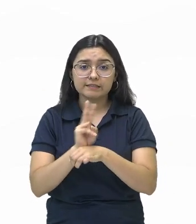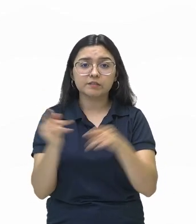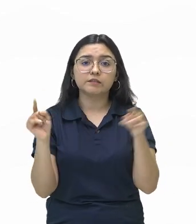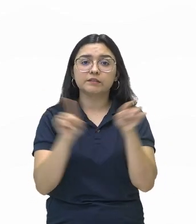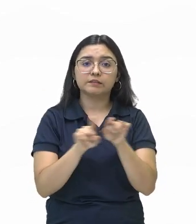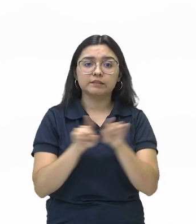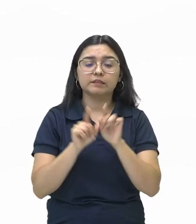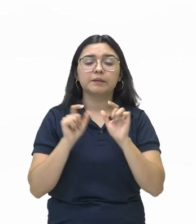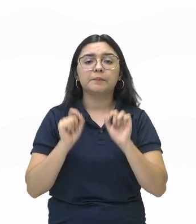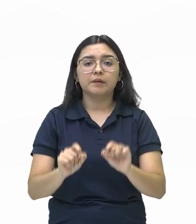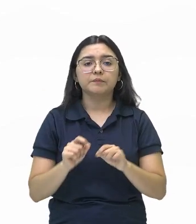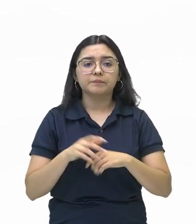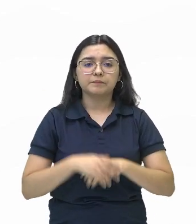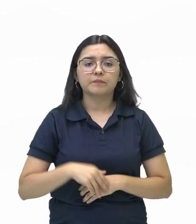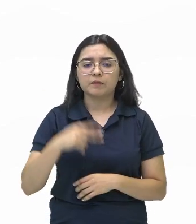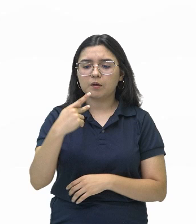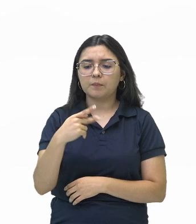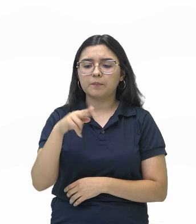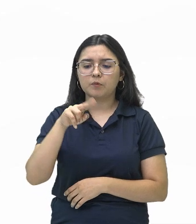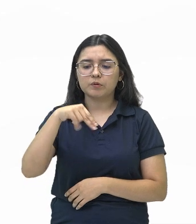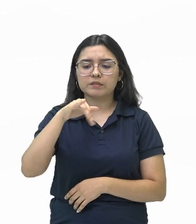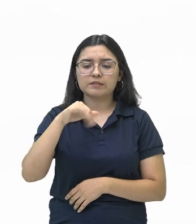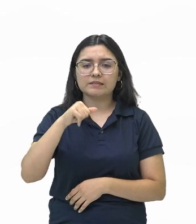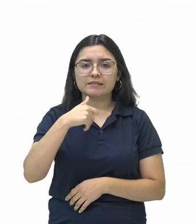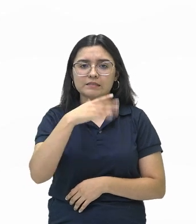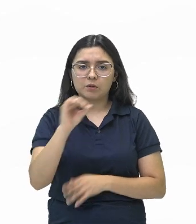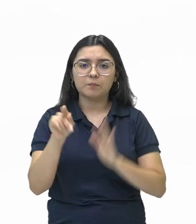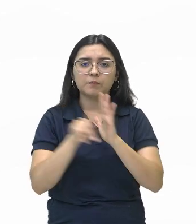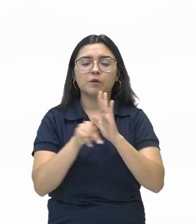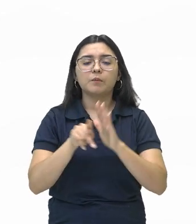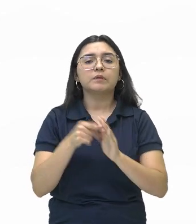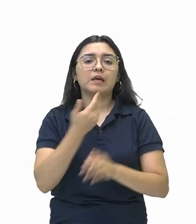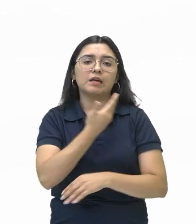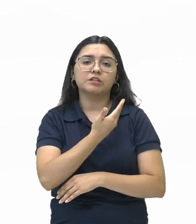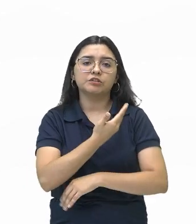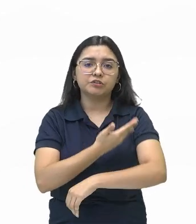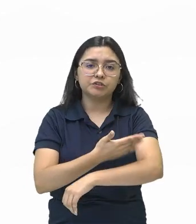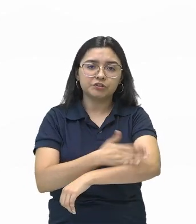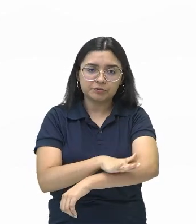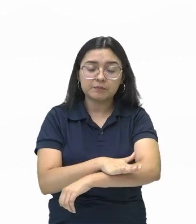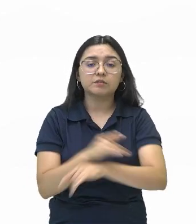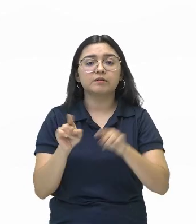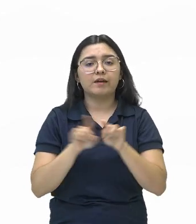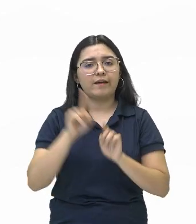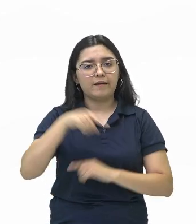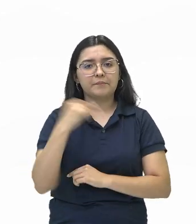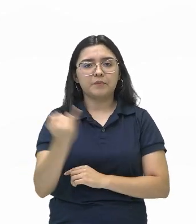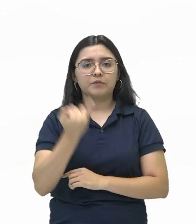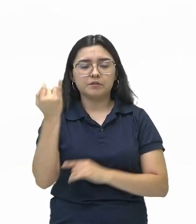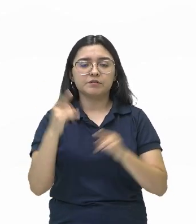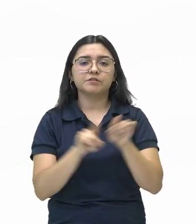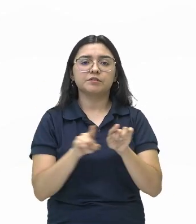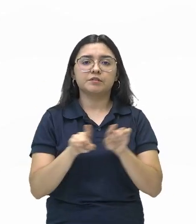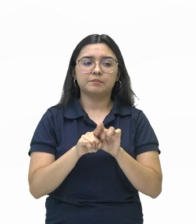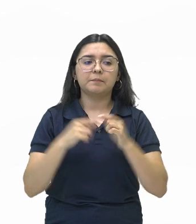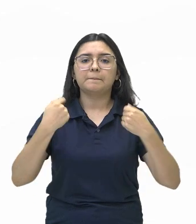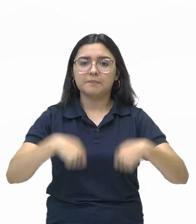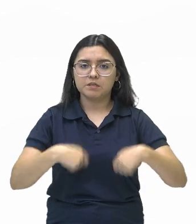da punição da discriminação também é importante. Também é fundamental que haja